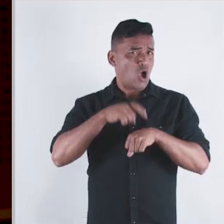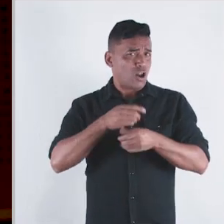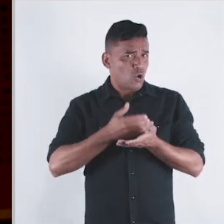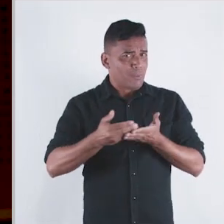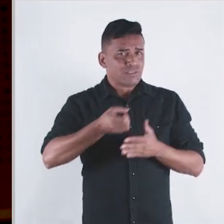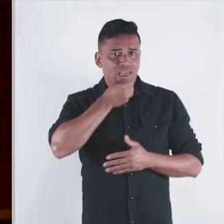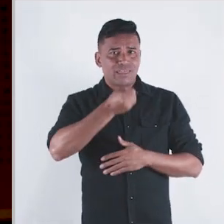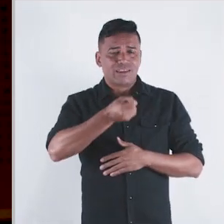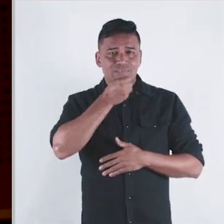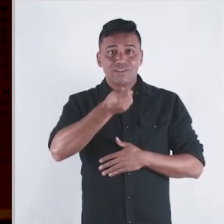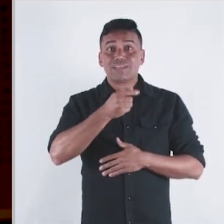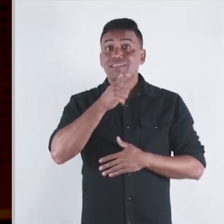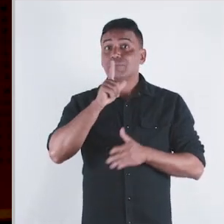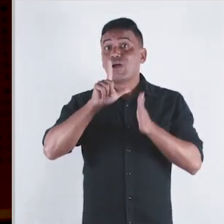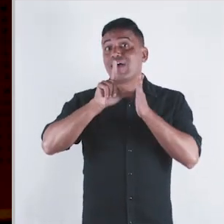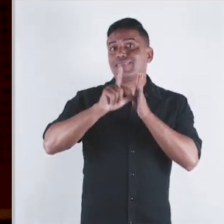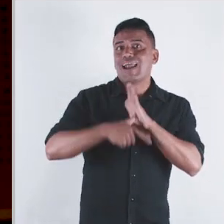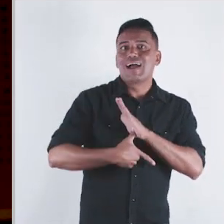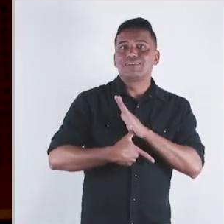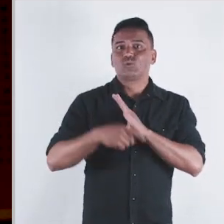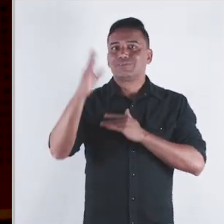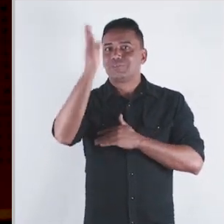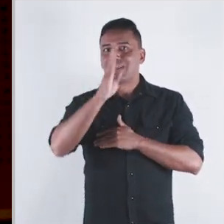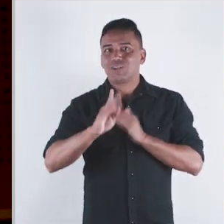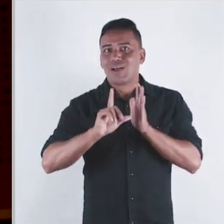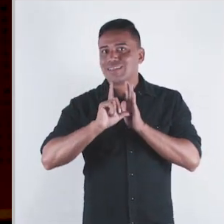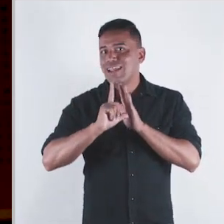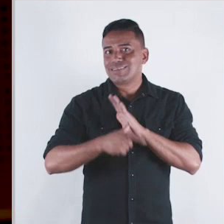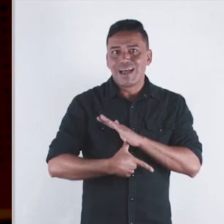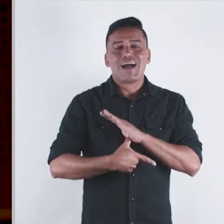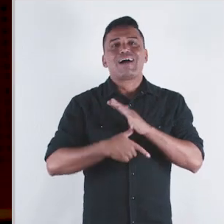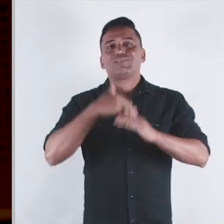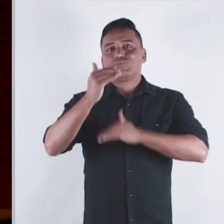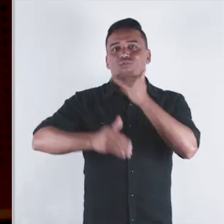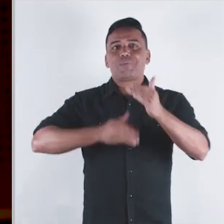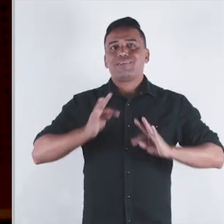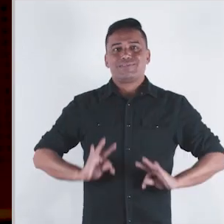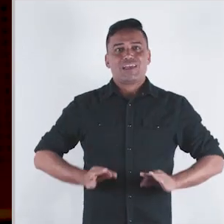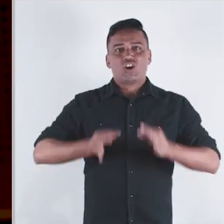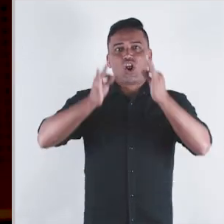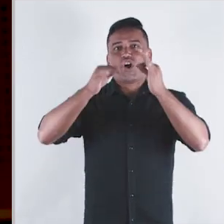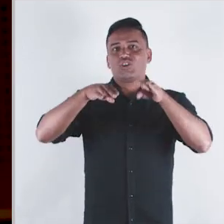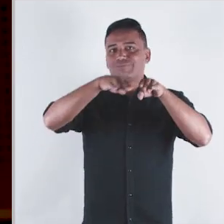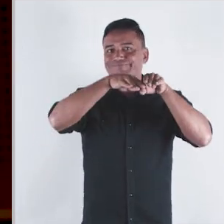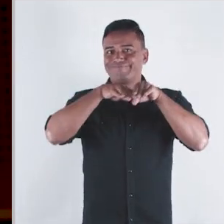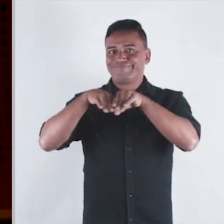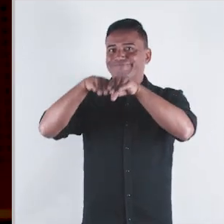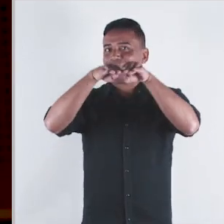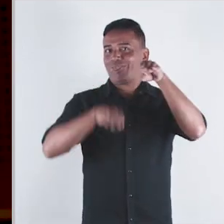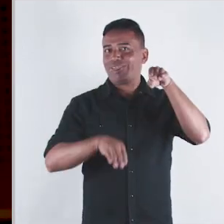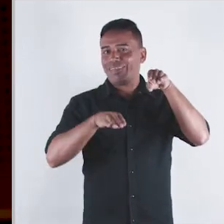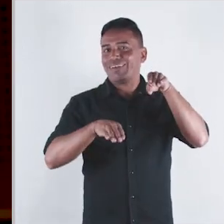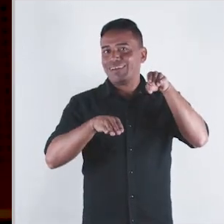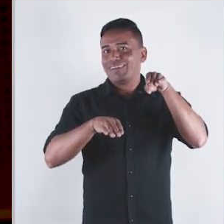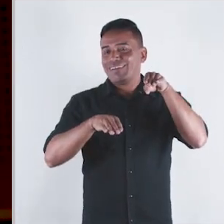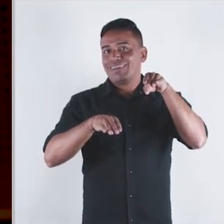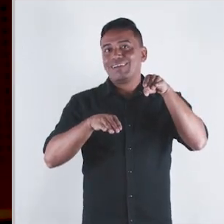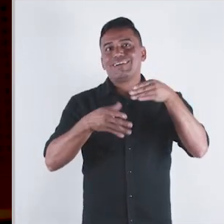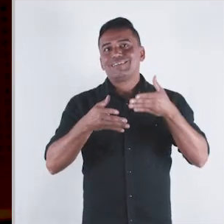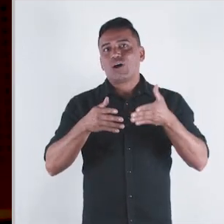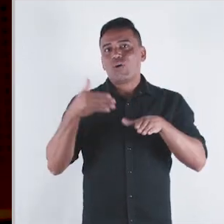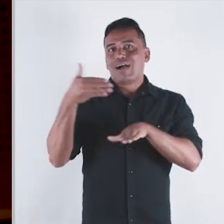esse nosso atraso tecnológico, essa nossa desigualdade, né? O fato da gente ter uma diferença